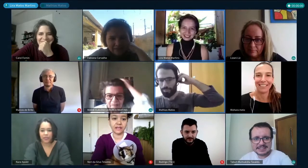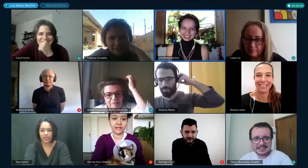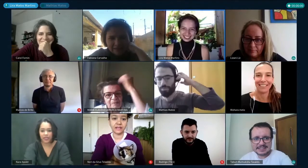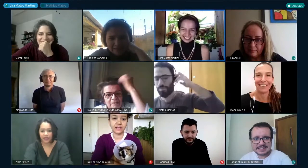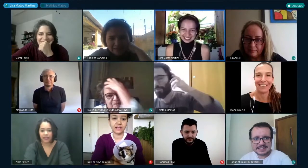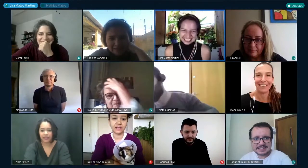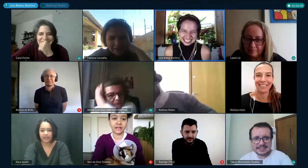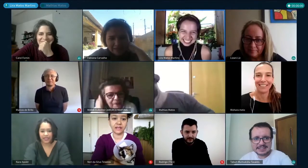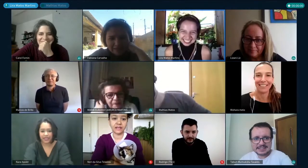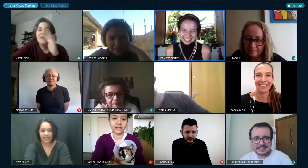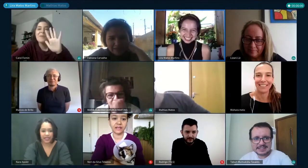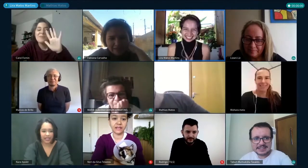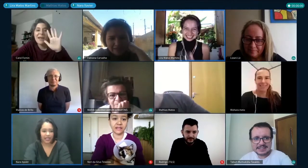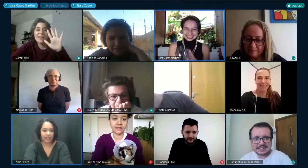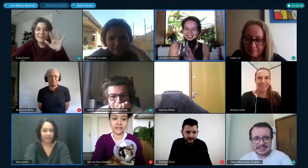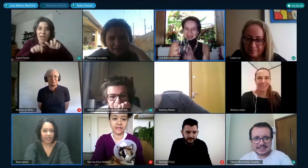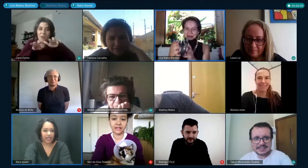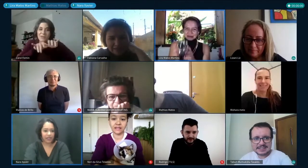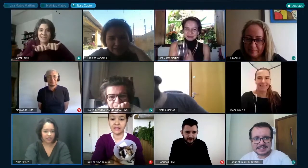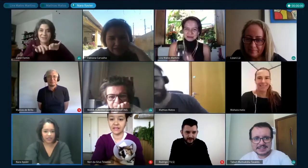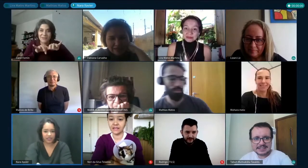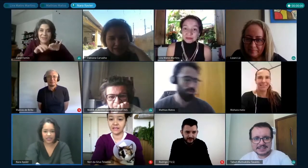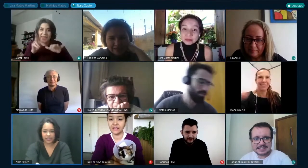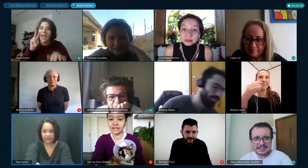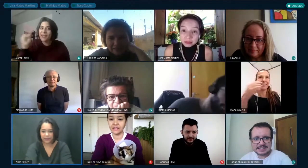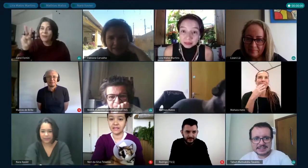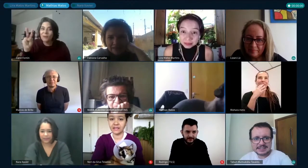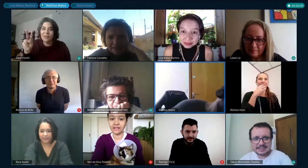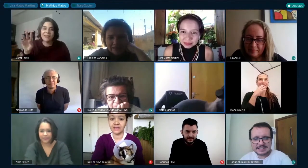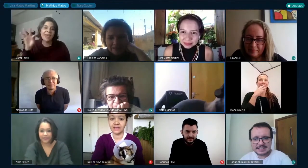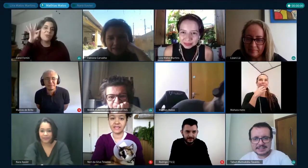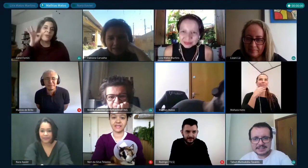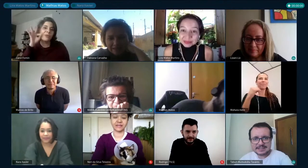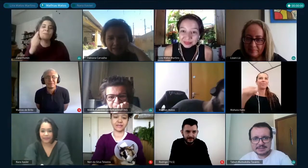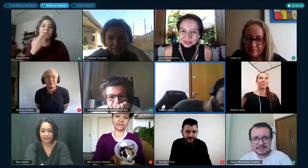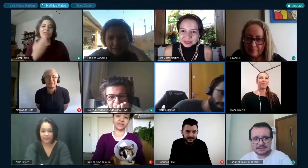legal, valeu. É verdade.